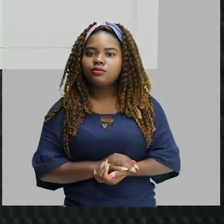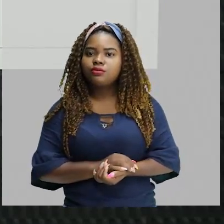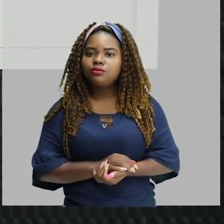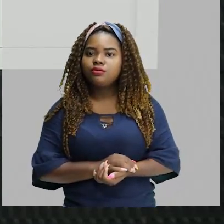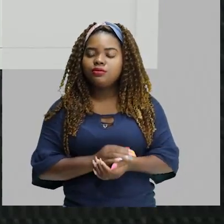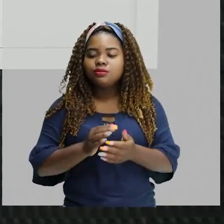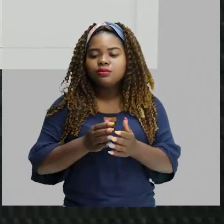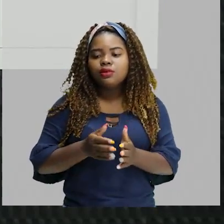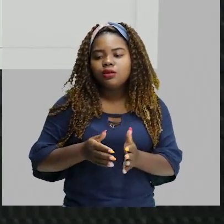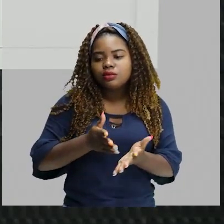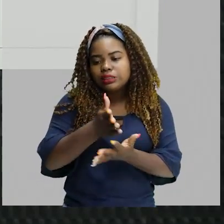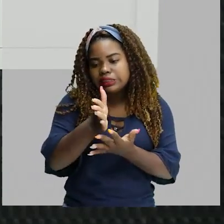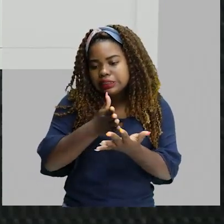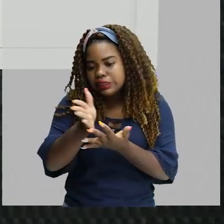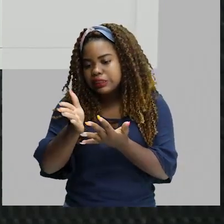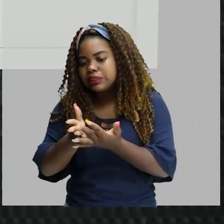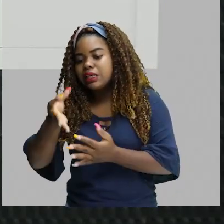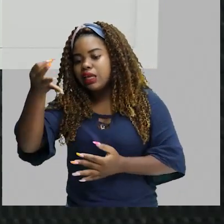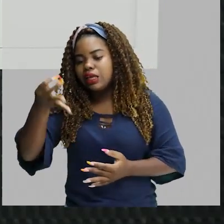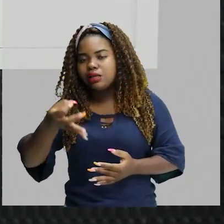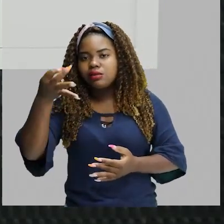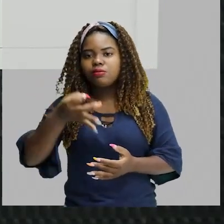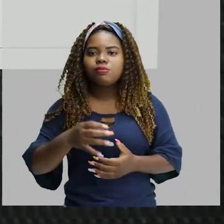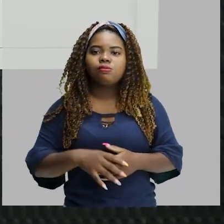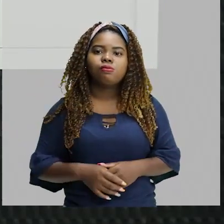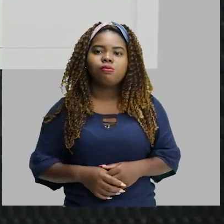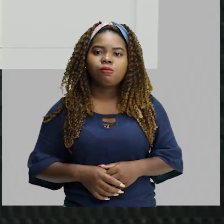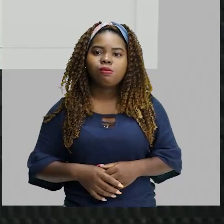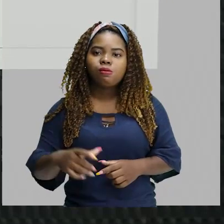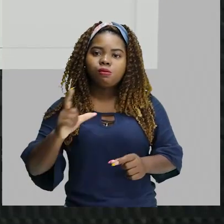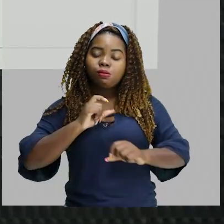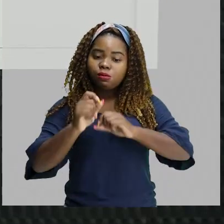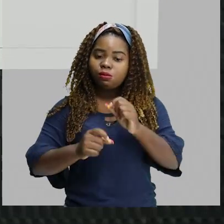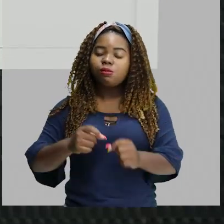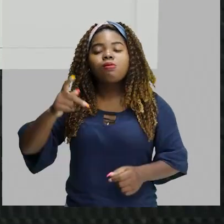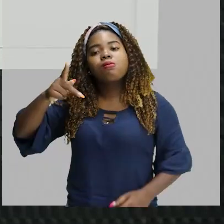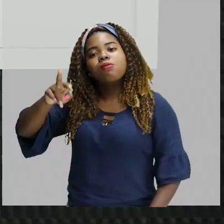tá? Vocês sabem que nós temos aqui as premissas chamadas maiores,